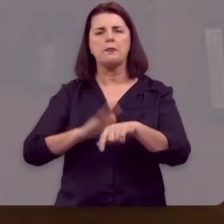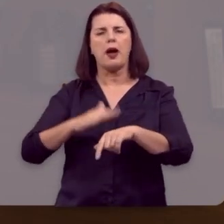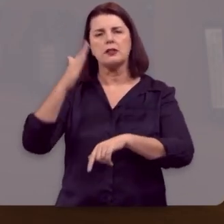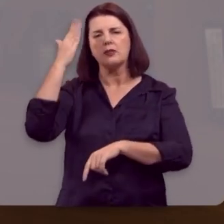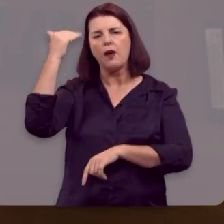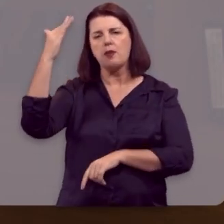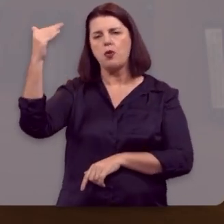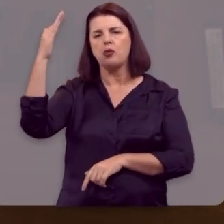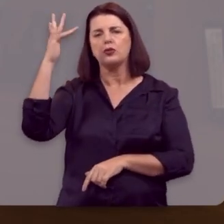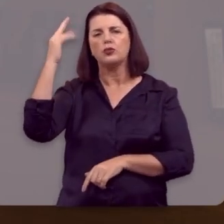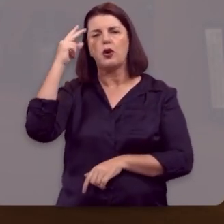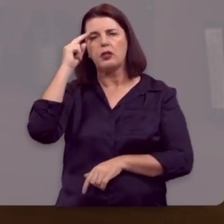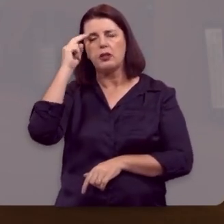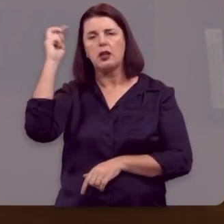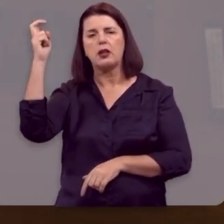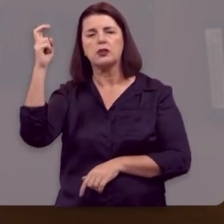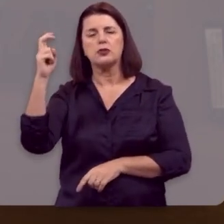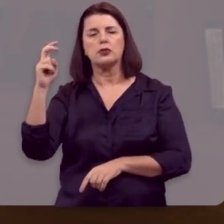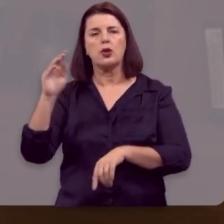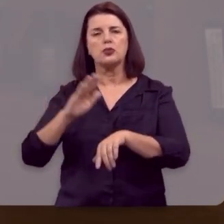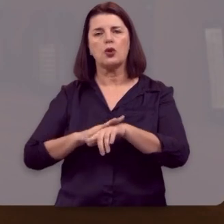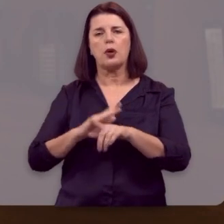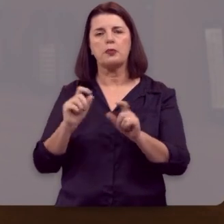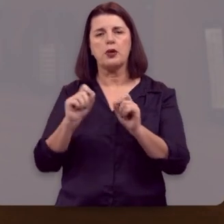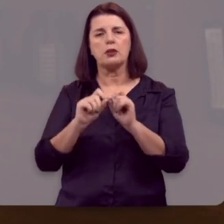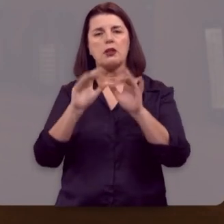do mundo acerca do criacionismo.